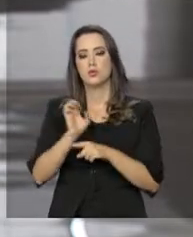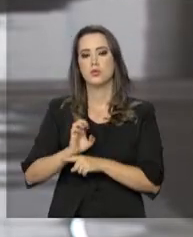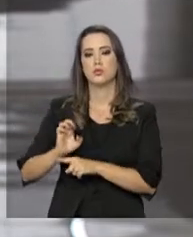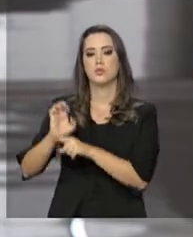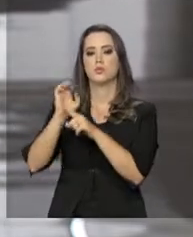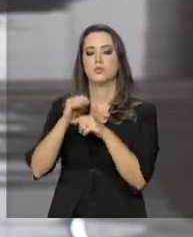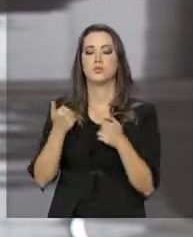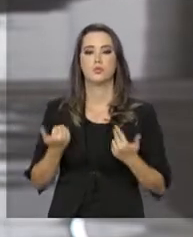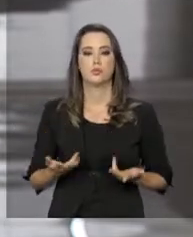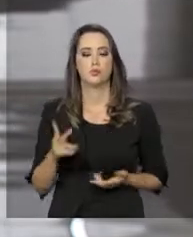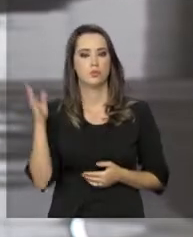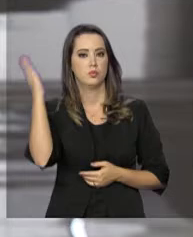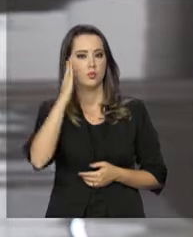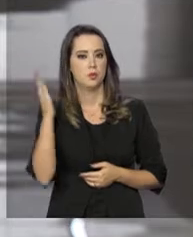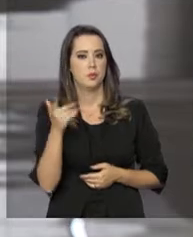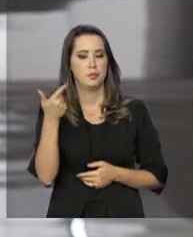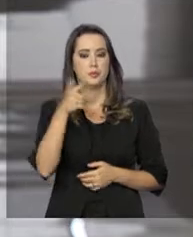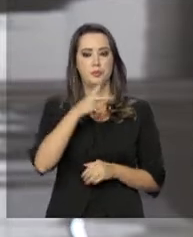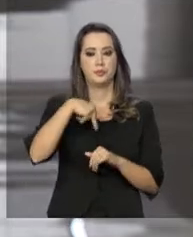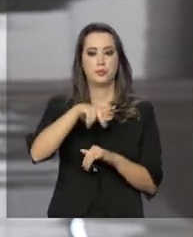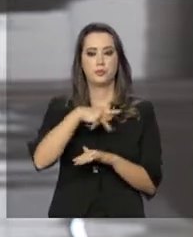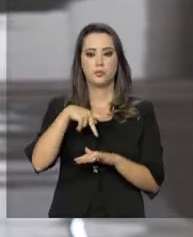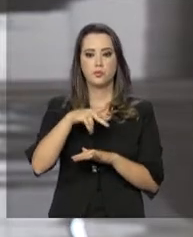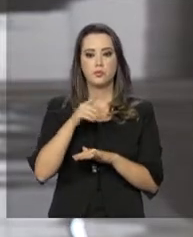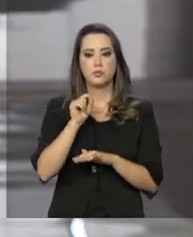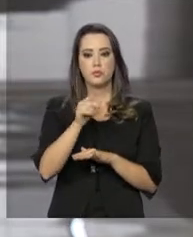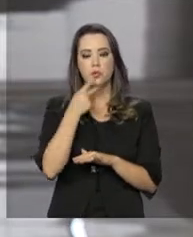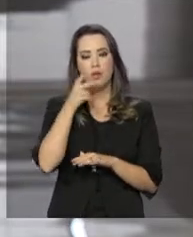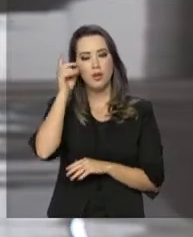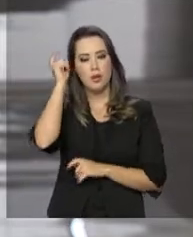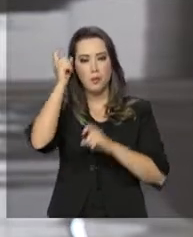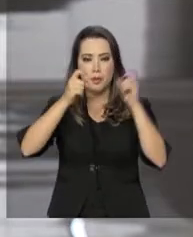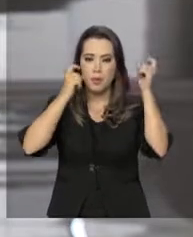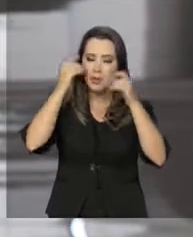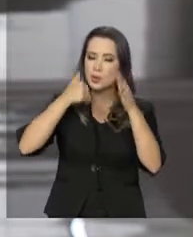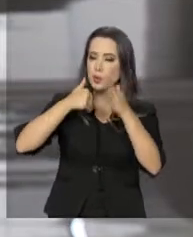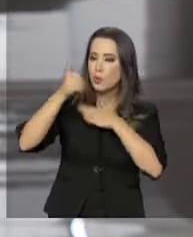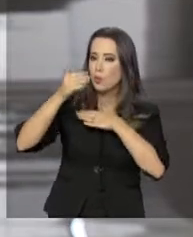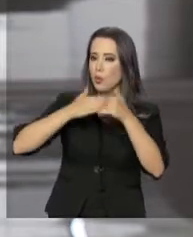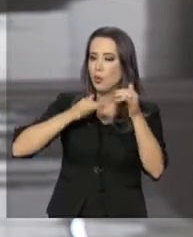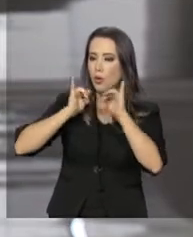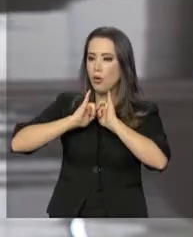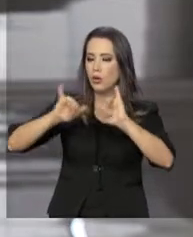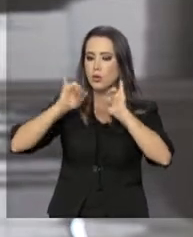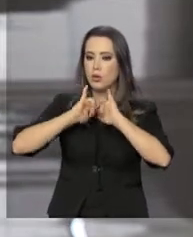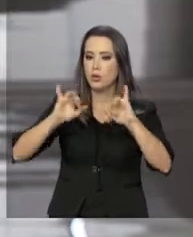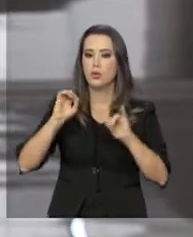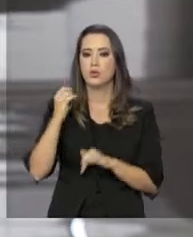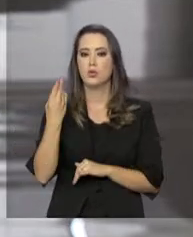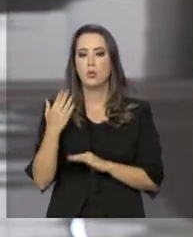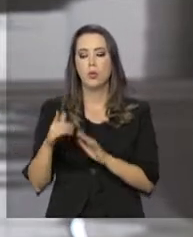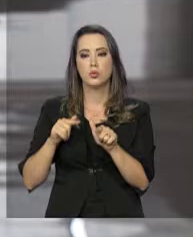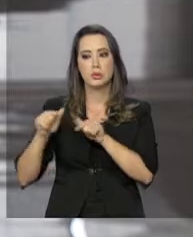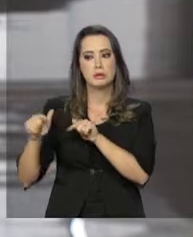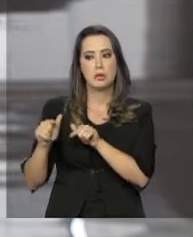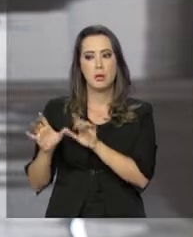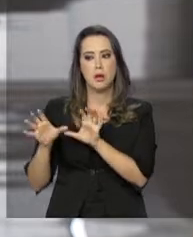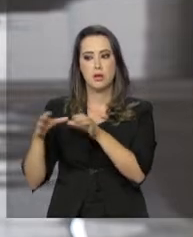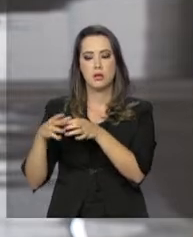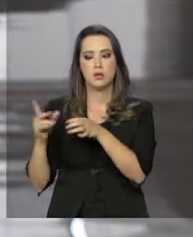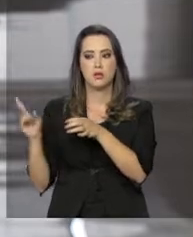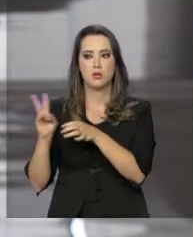estado o brasil e os outros países expressaram preocupação com qualquer declaração ou ação que